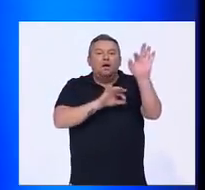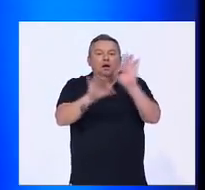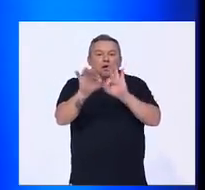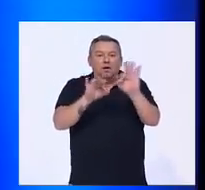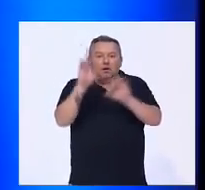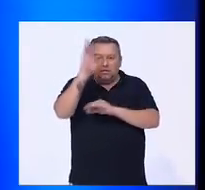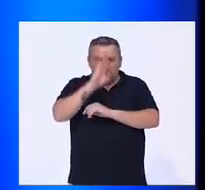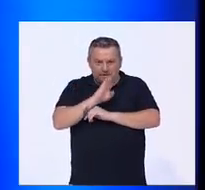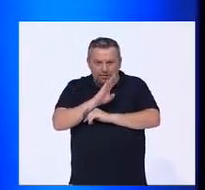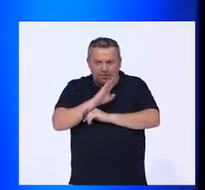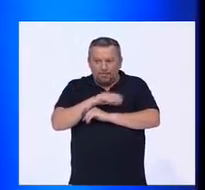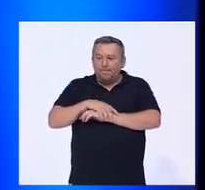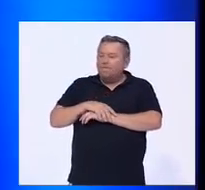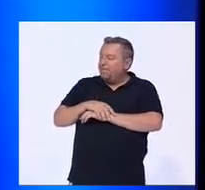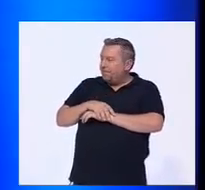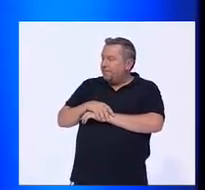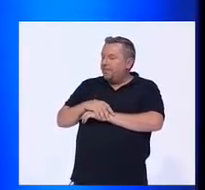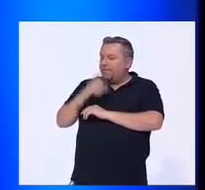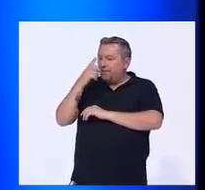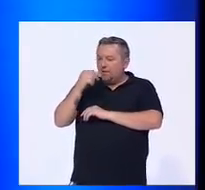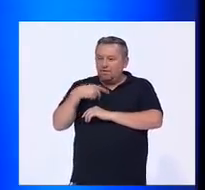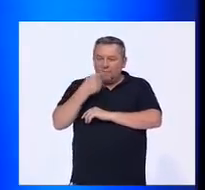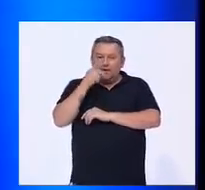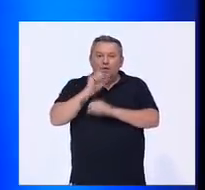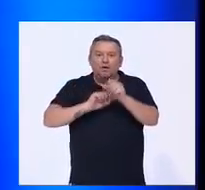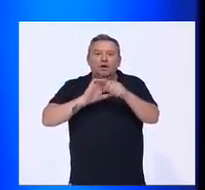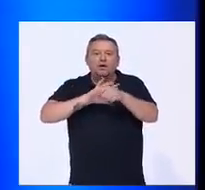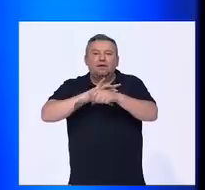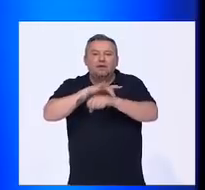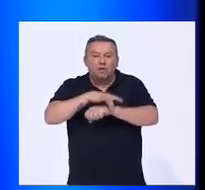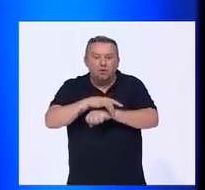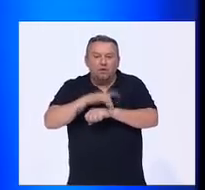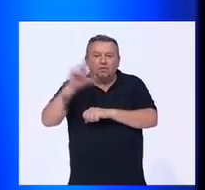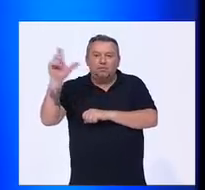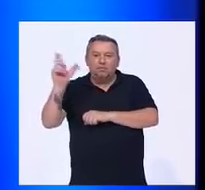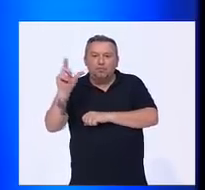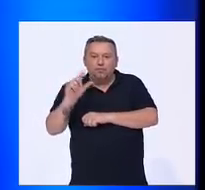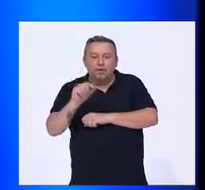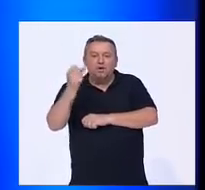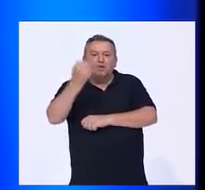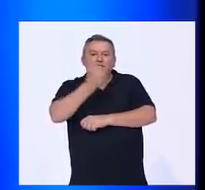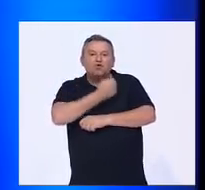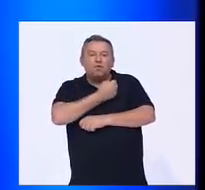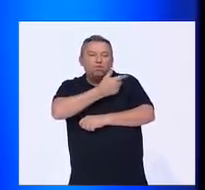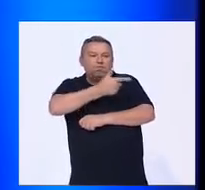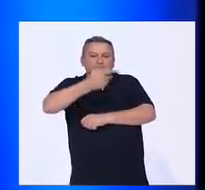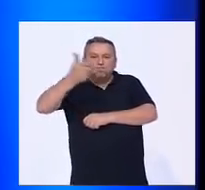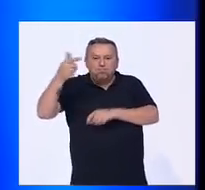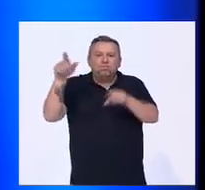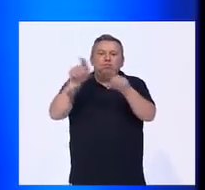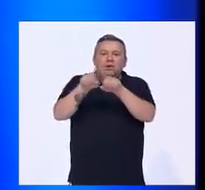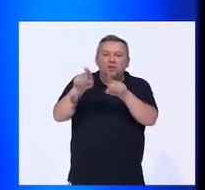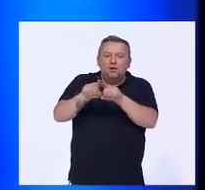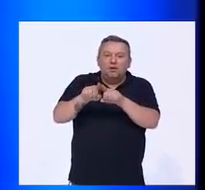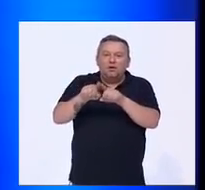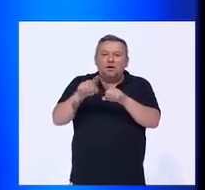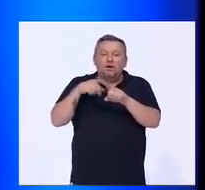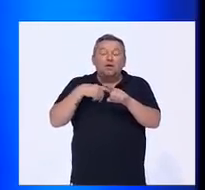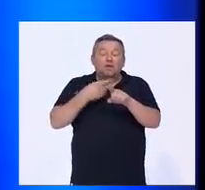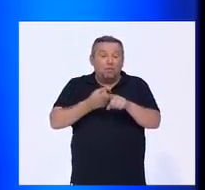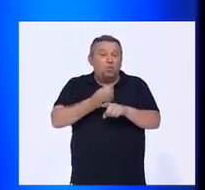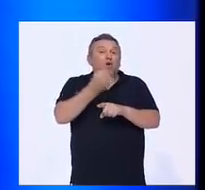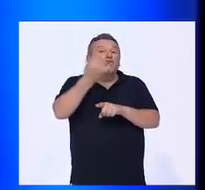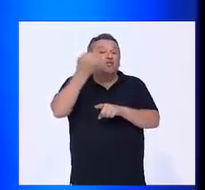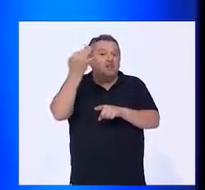que o presidente Alckmin fez em São Paulo em matéria de segurança, com a redução de homicídios em números, eu diria assim,